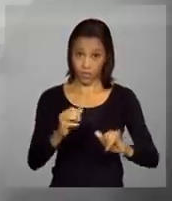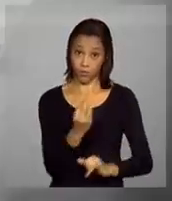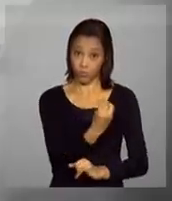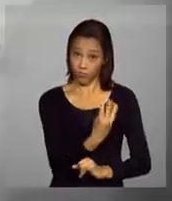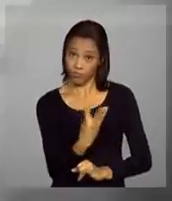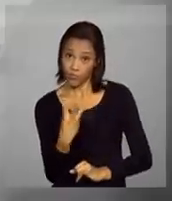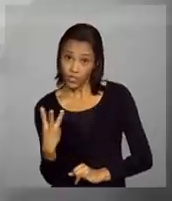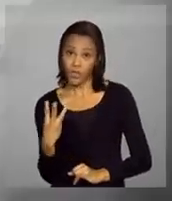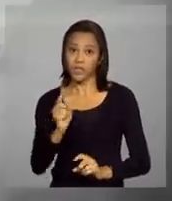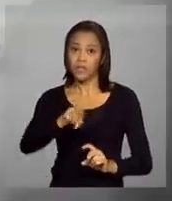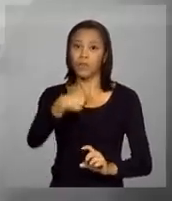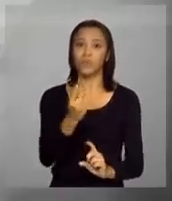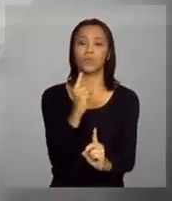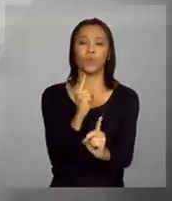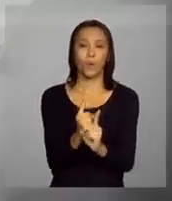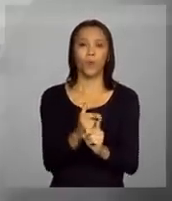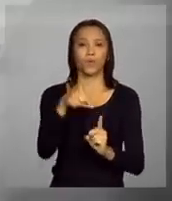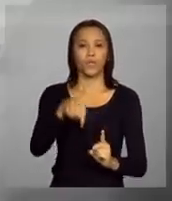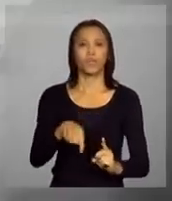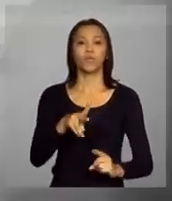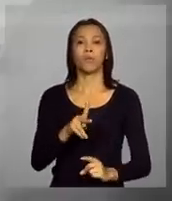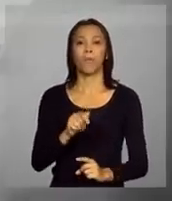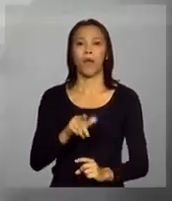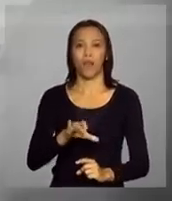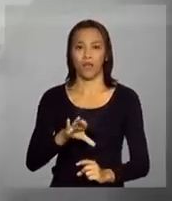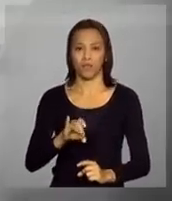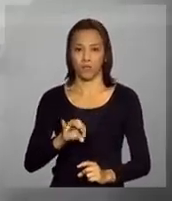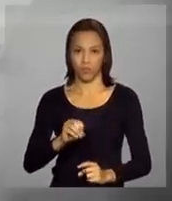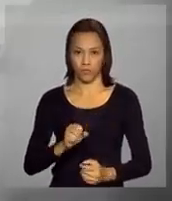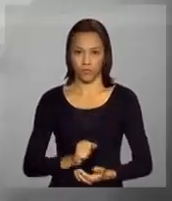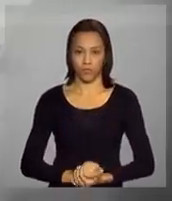conjunta feita após o encontro no Palácio do Planalto.